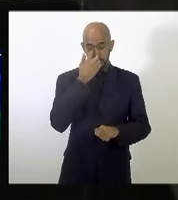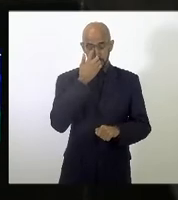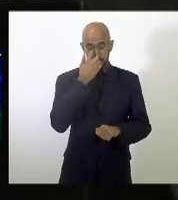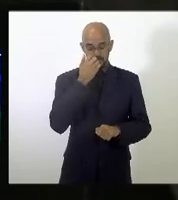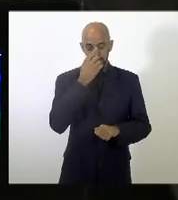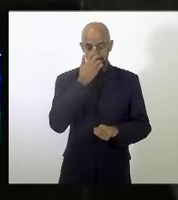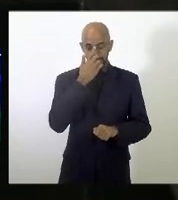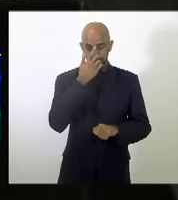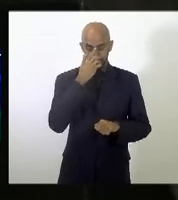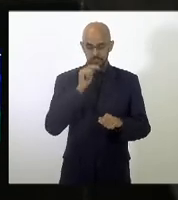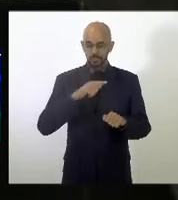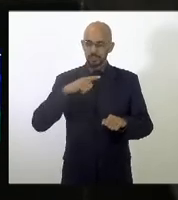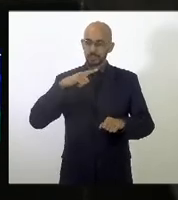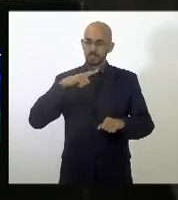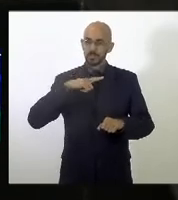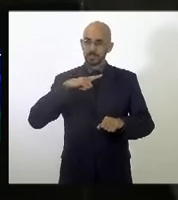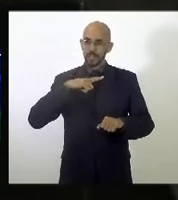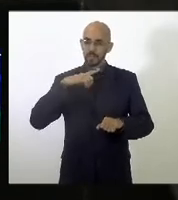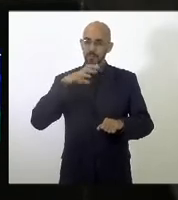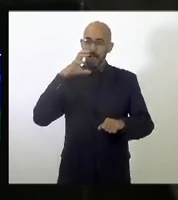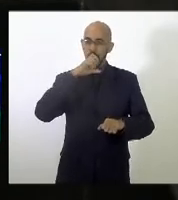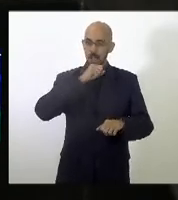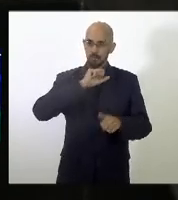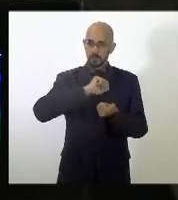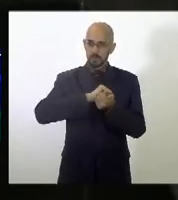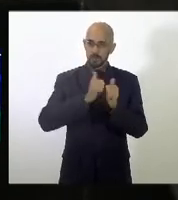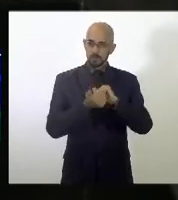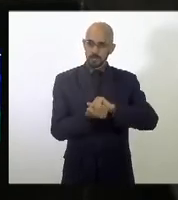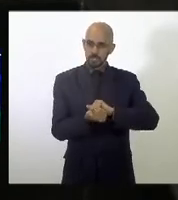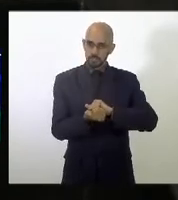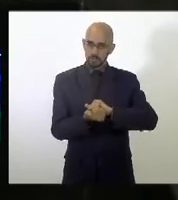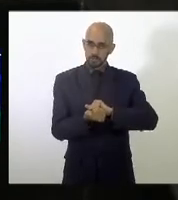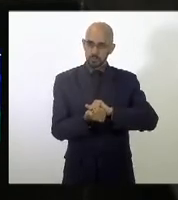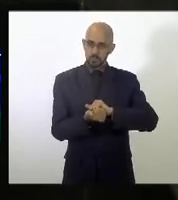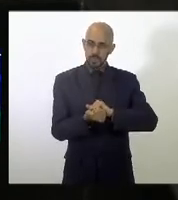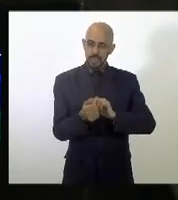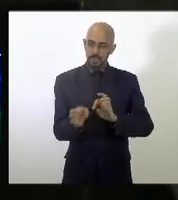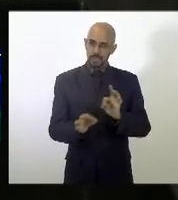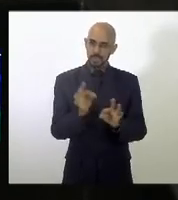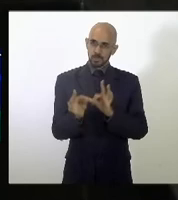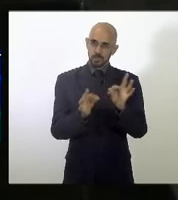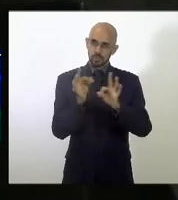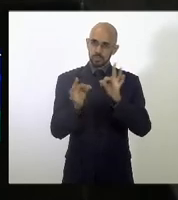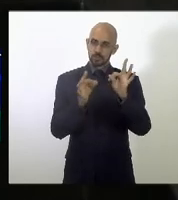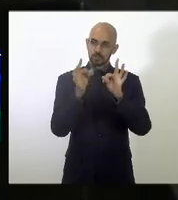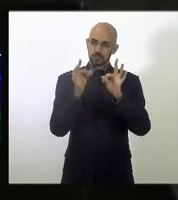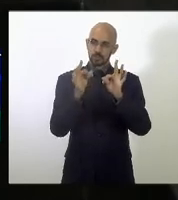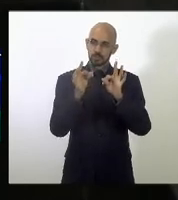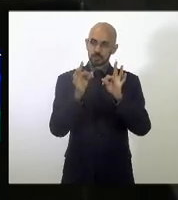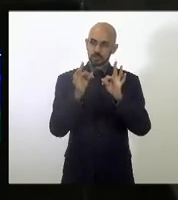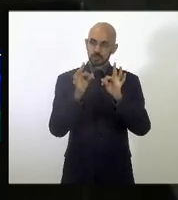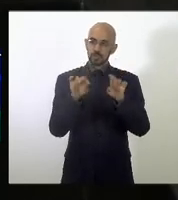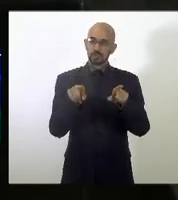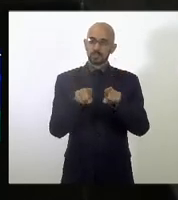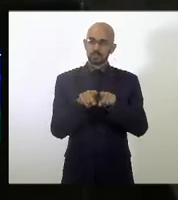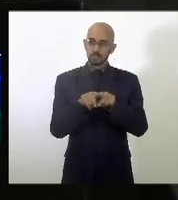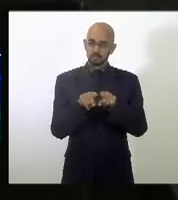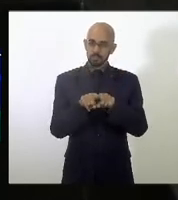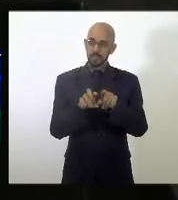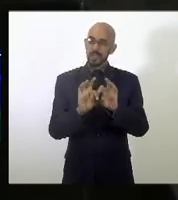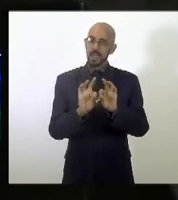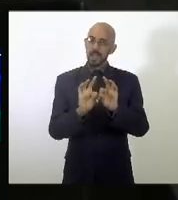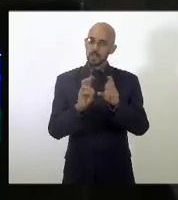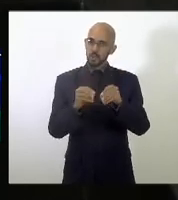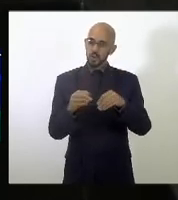que tenham uma rápida adaptação a tanta tecnologia e a tantos